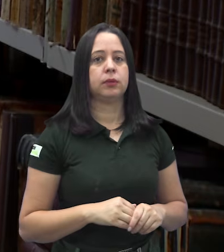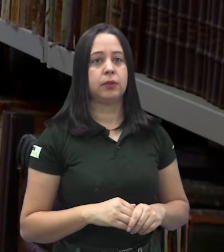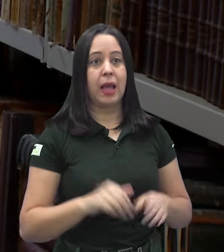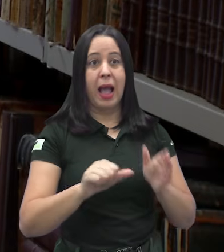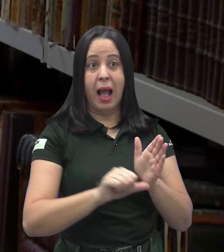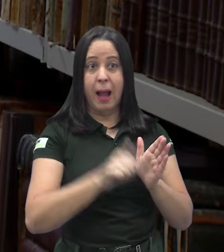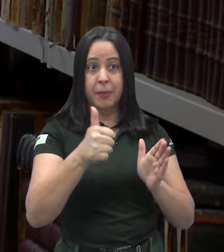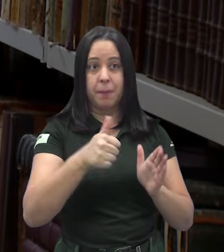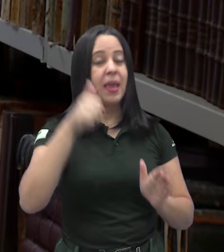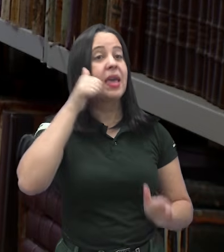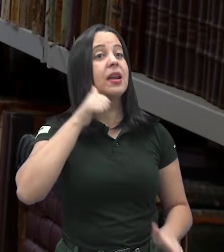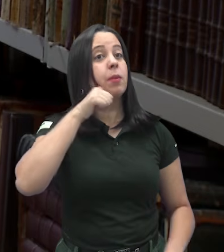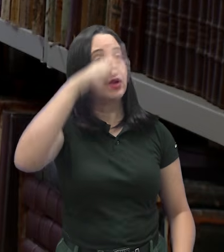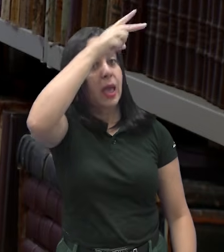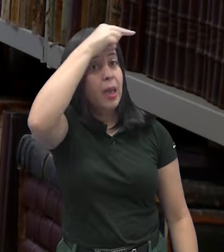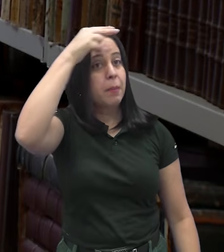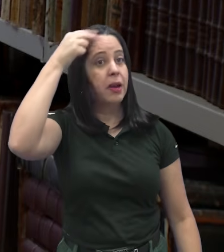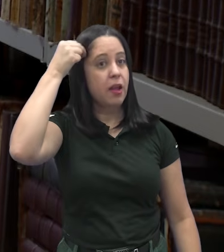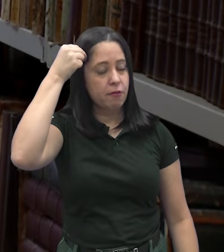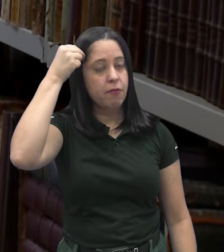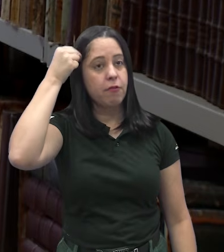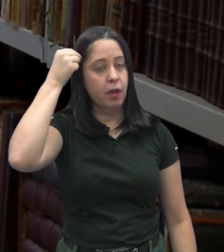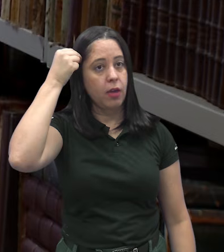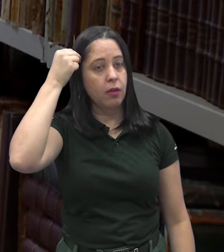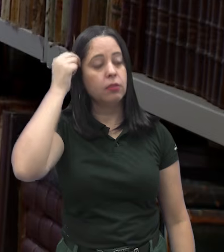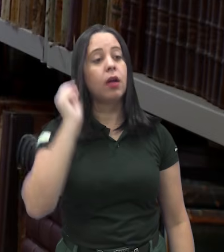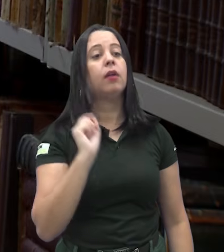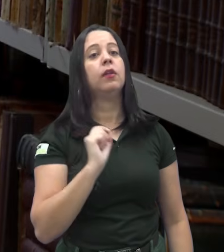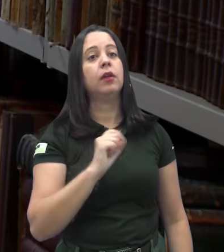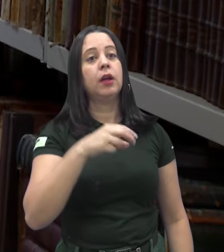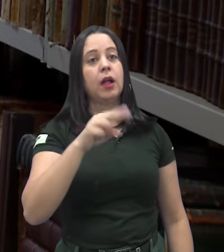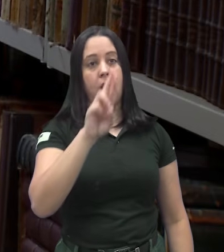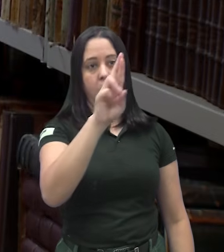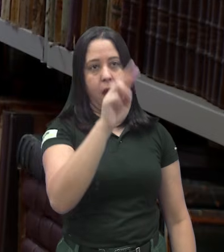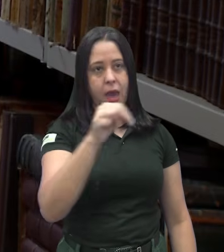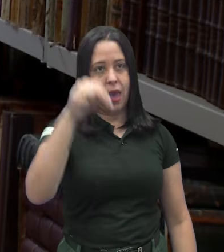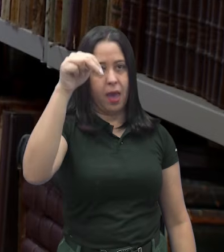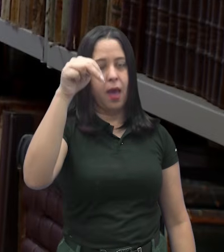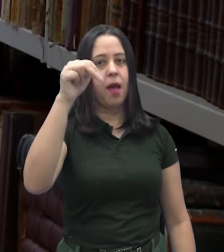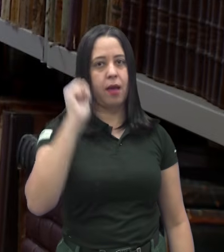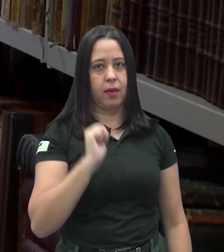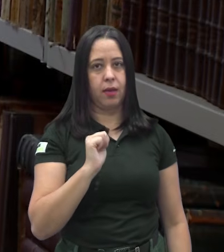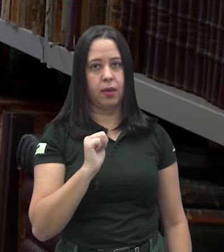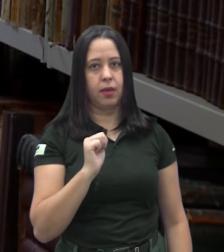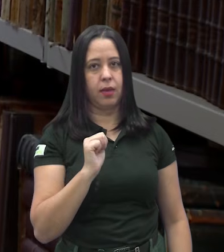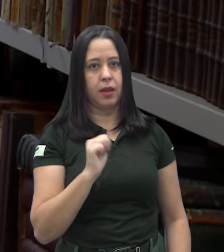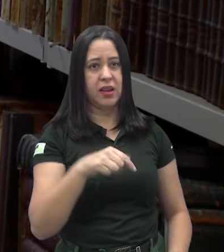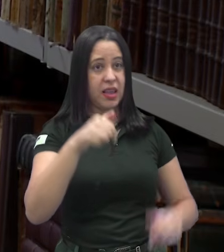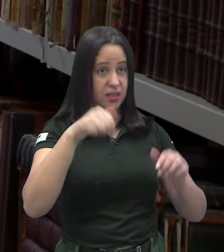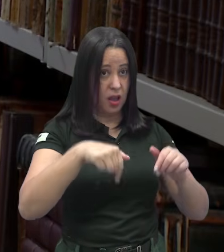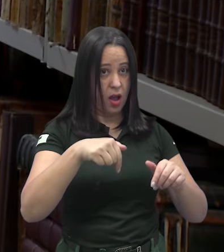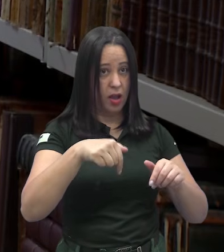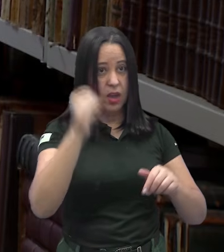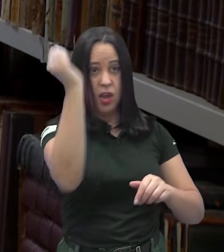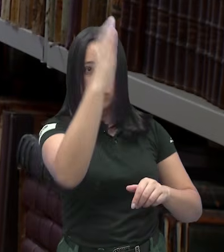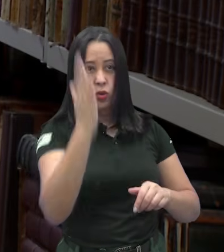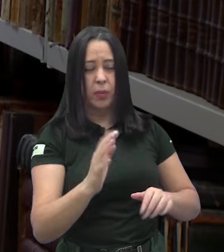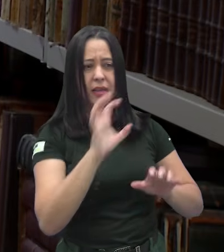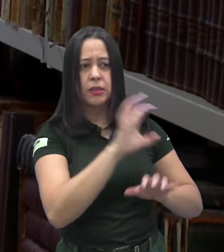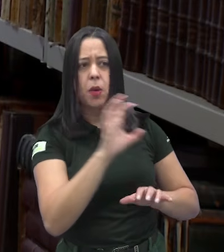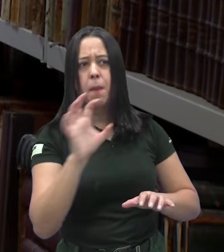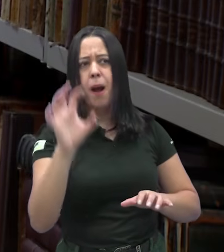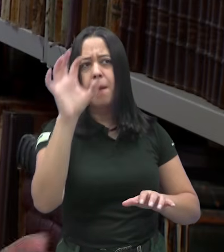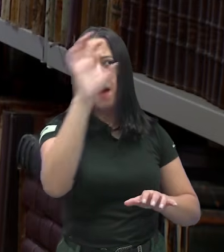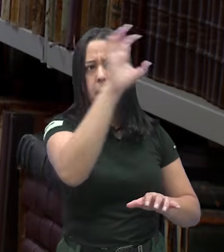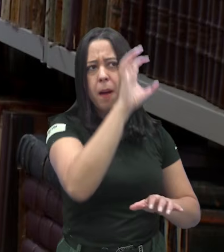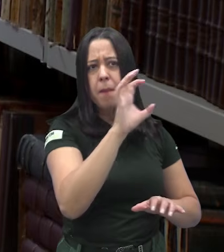A primeira também prefeita foi também do Rio Grande do Norte, né, eleita com mais de 60% dos votos, né? Então você tem em várias partes do país